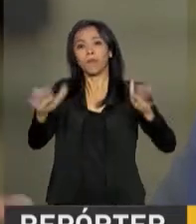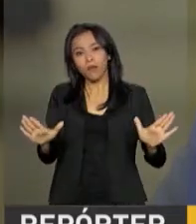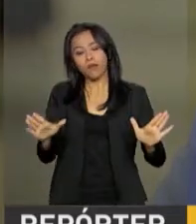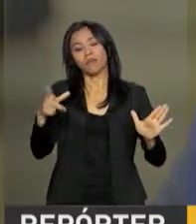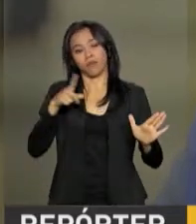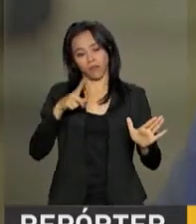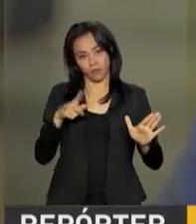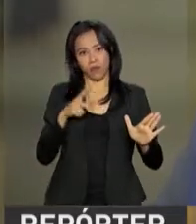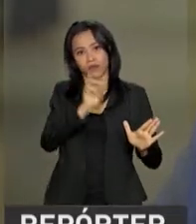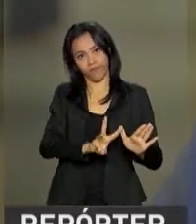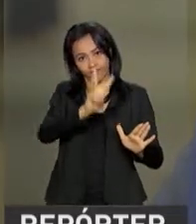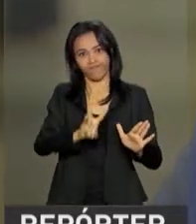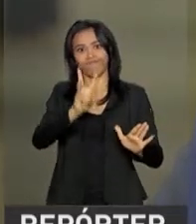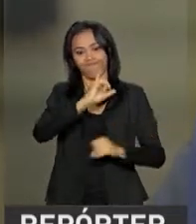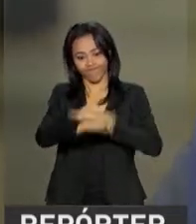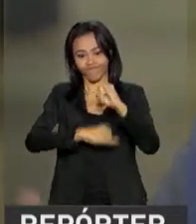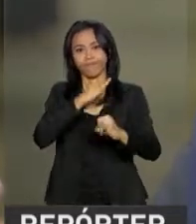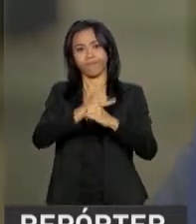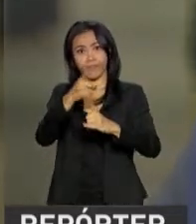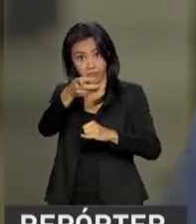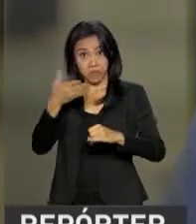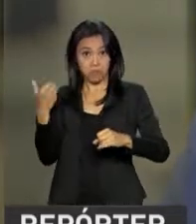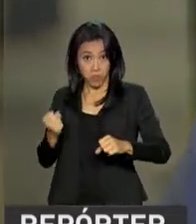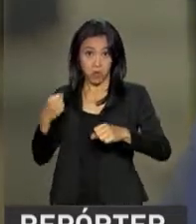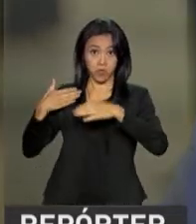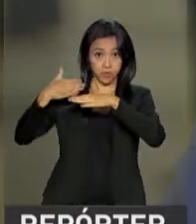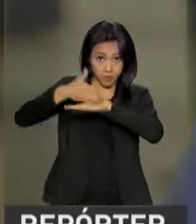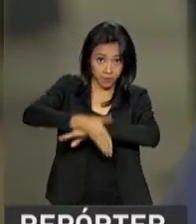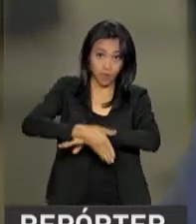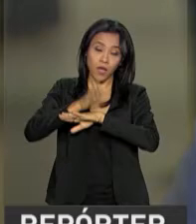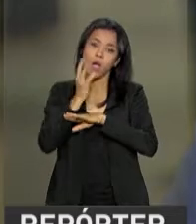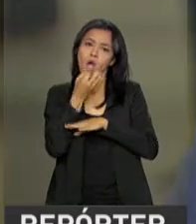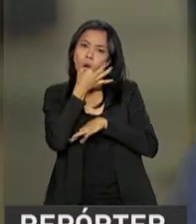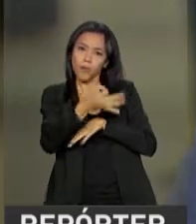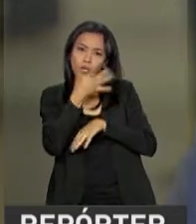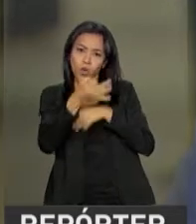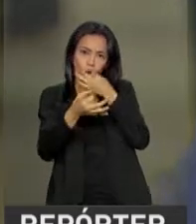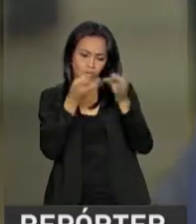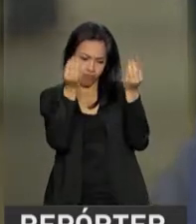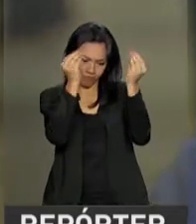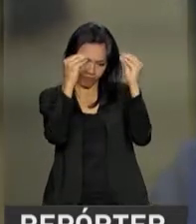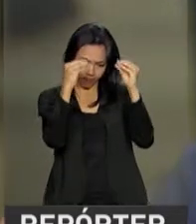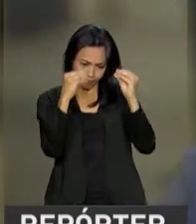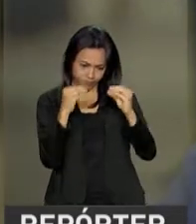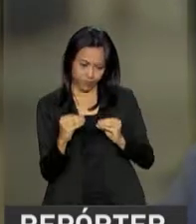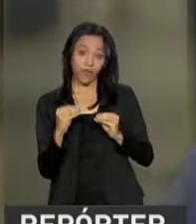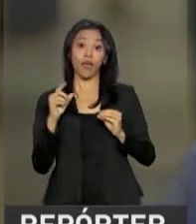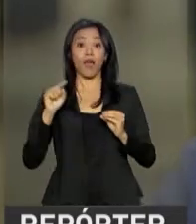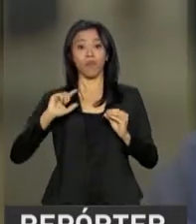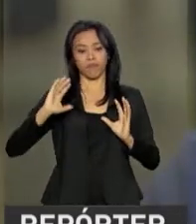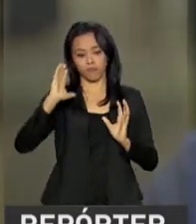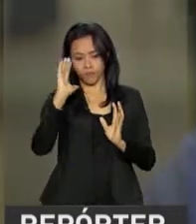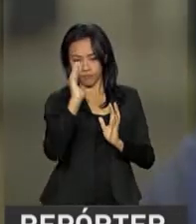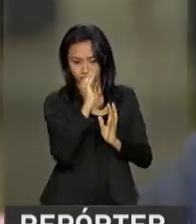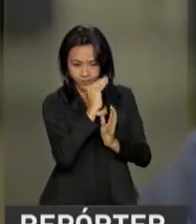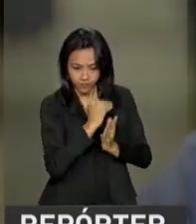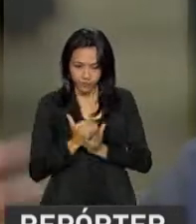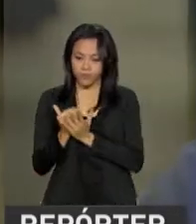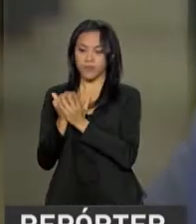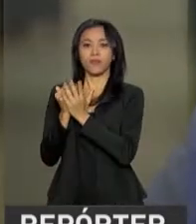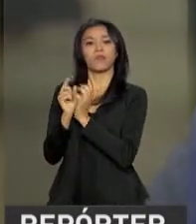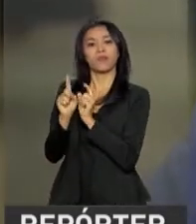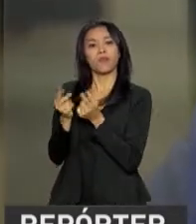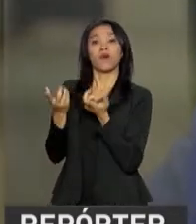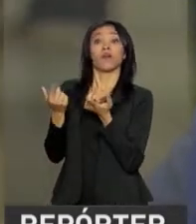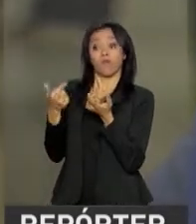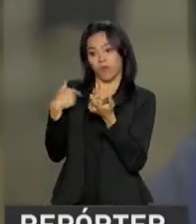no ministério do planejamento que as pessoas podem apresentar as suas sugestões essas sugestões serão consolidadas e nós apresentaremos uns